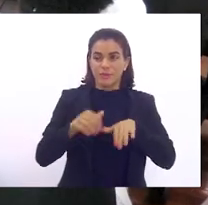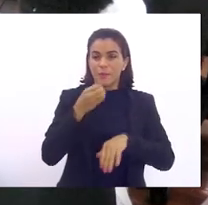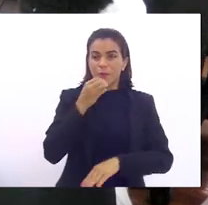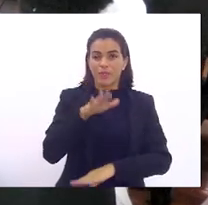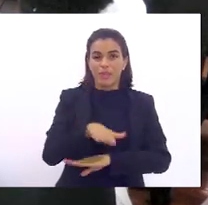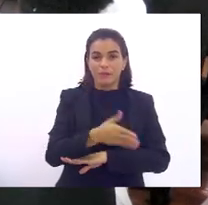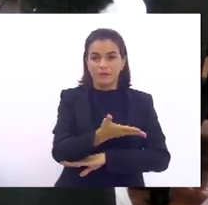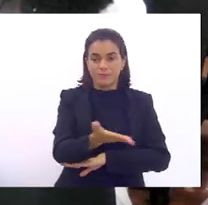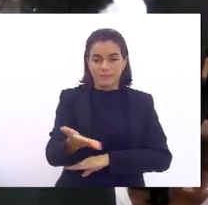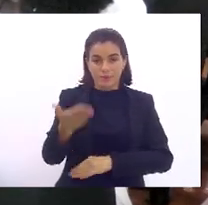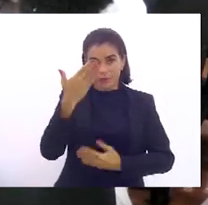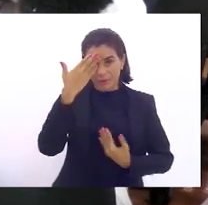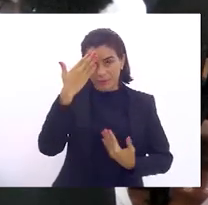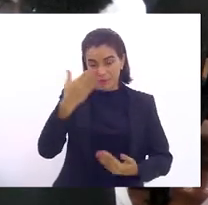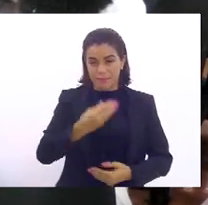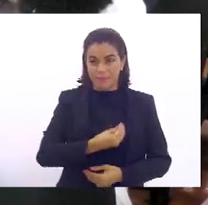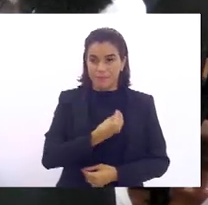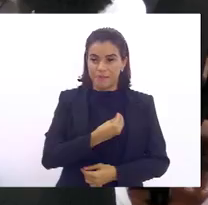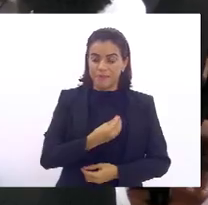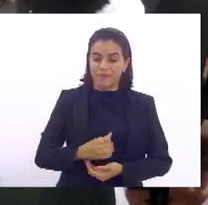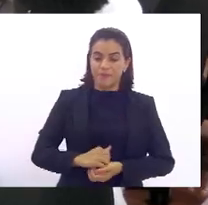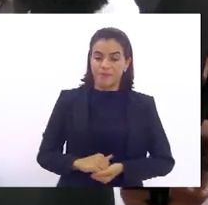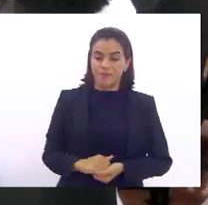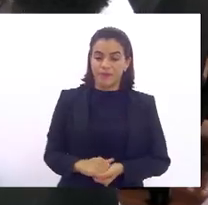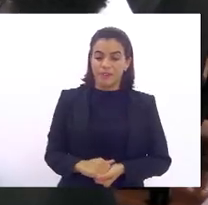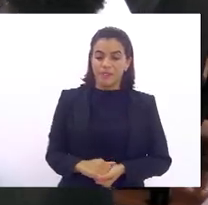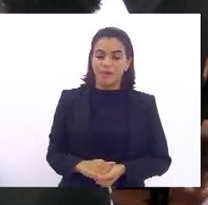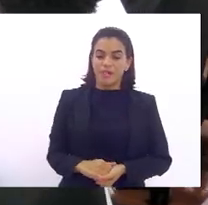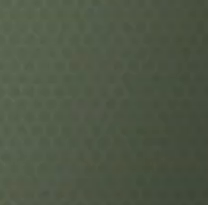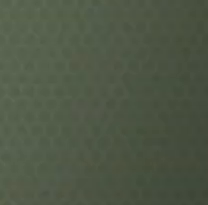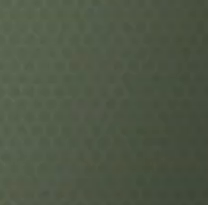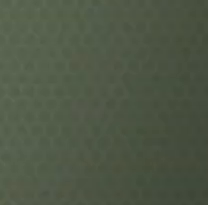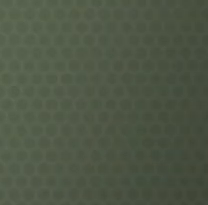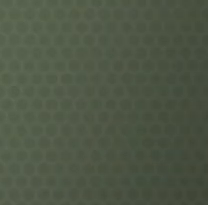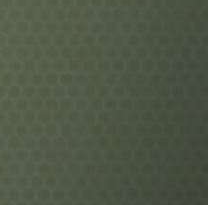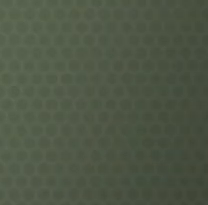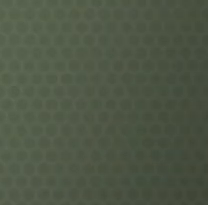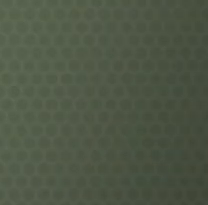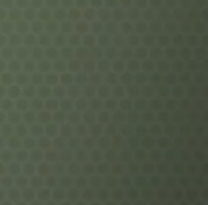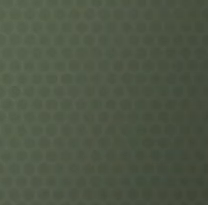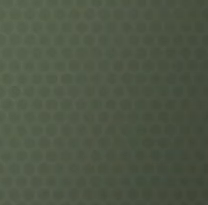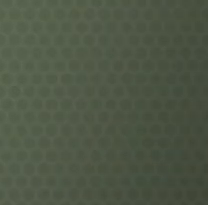tarde para vocês e muito obrigada pela presença